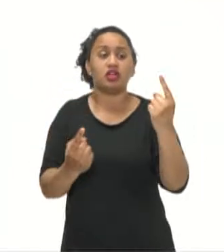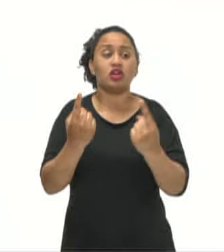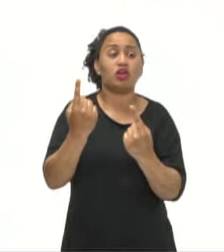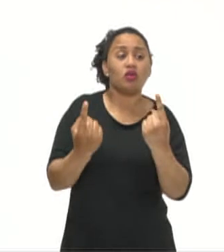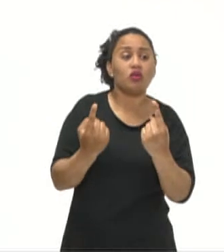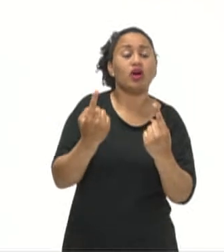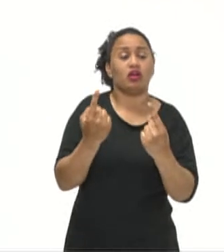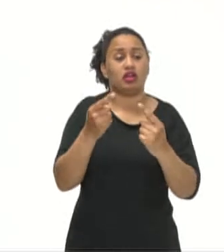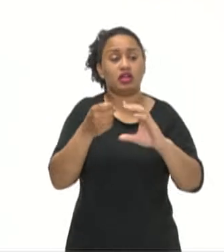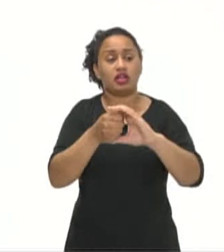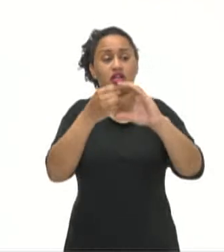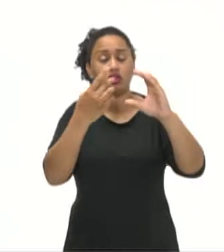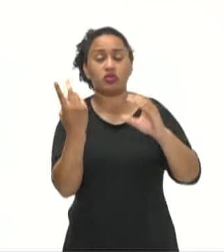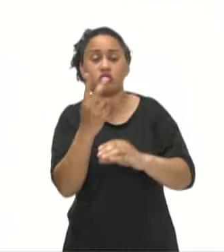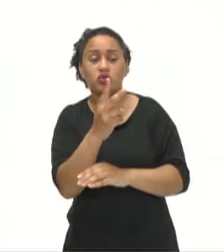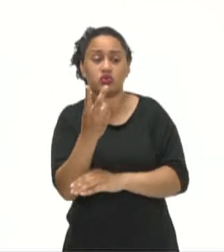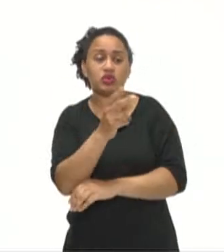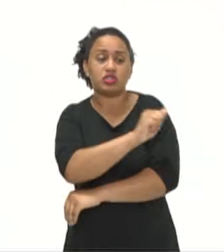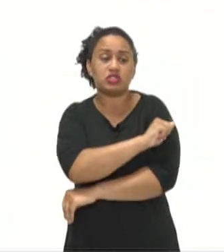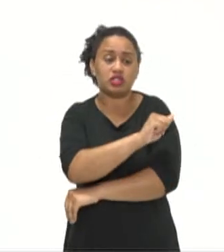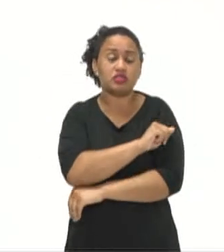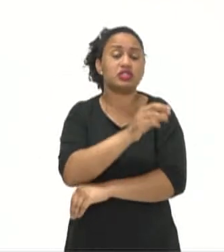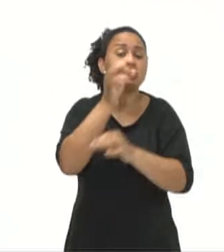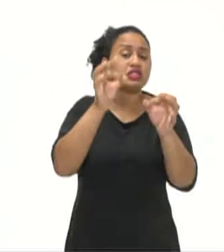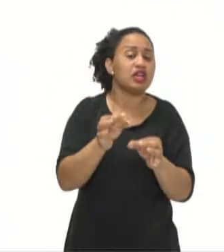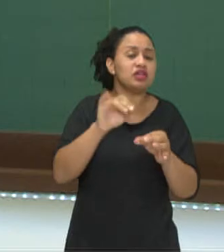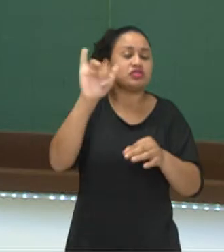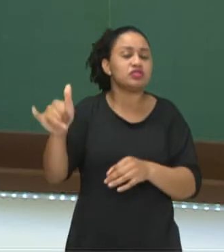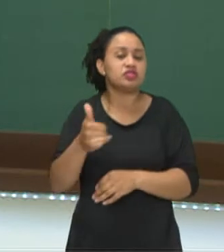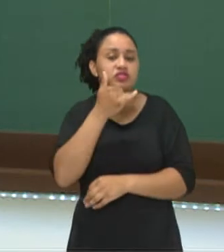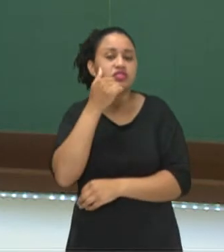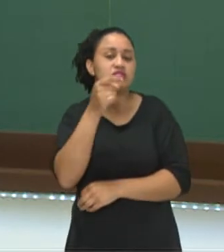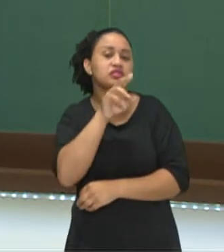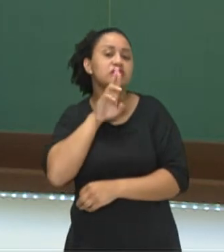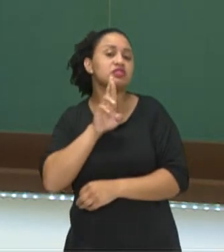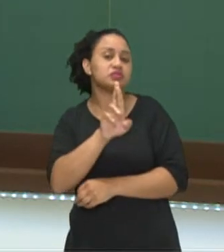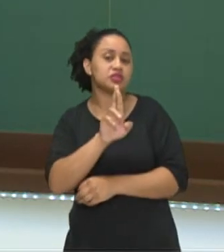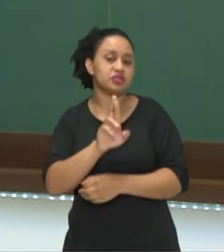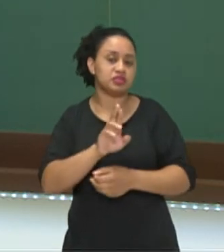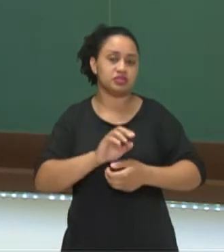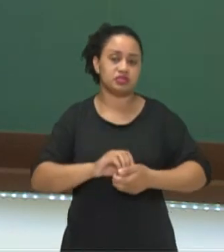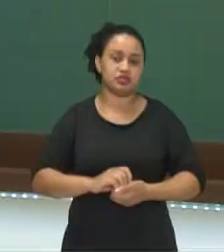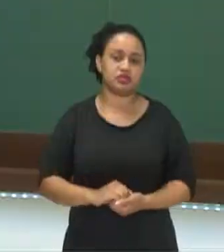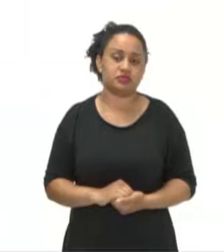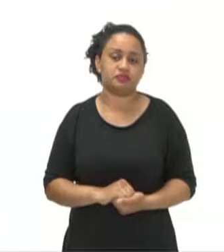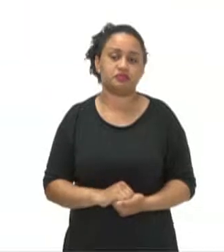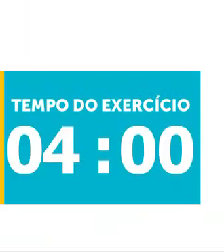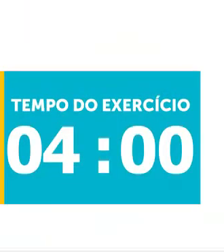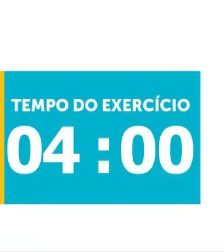animais. Qual dos 2 estudantes está certo? Justifique a sua resposta. Vamos lá?